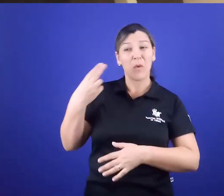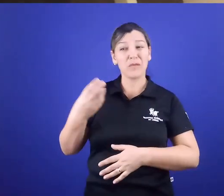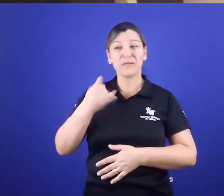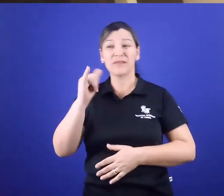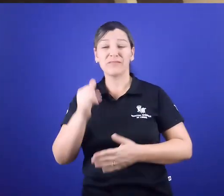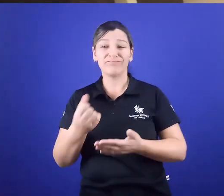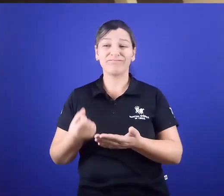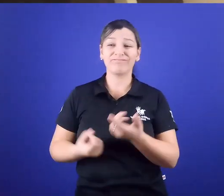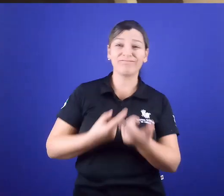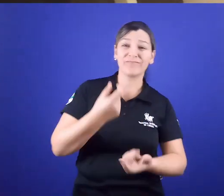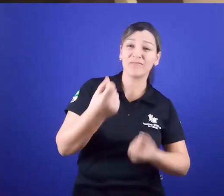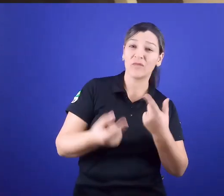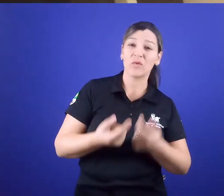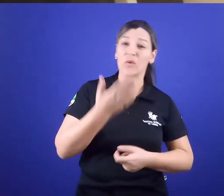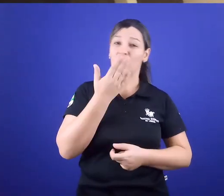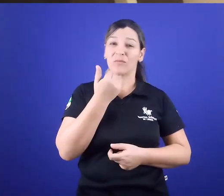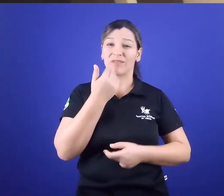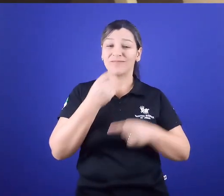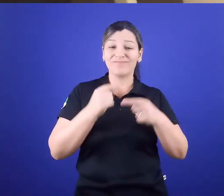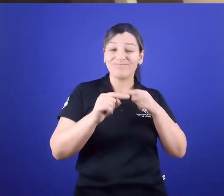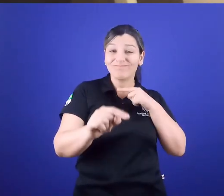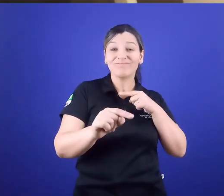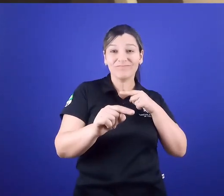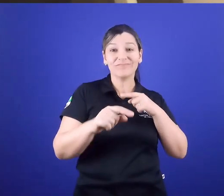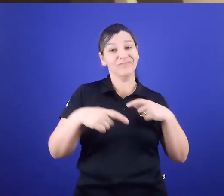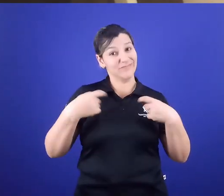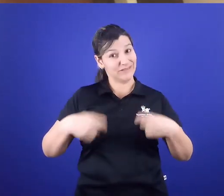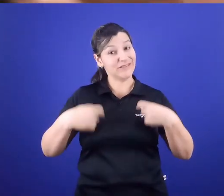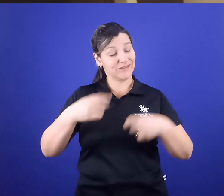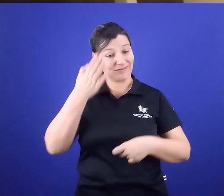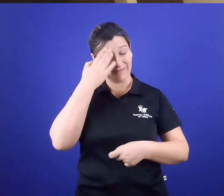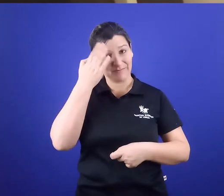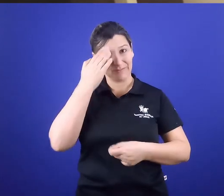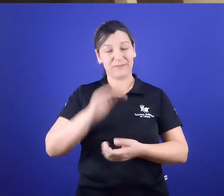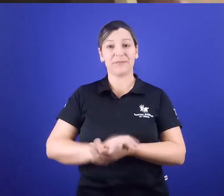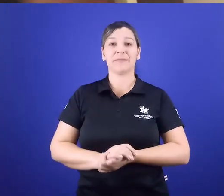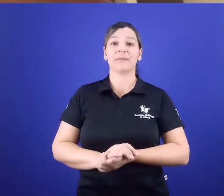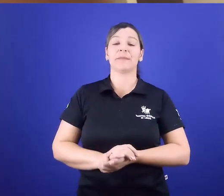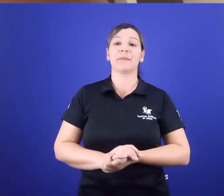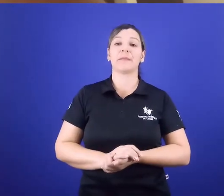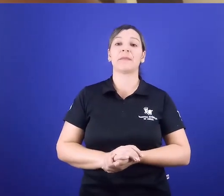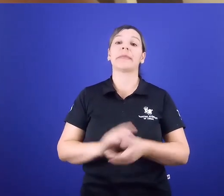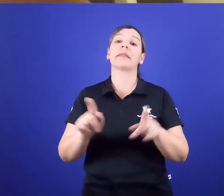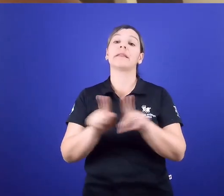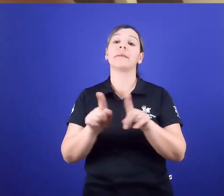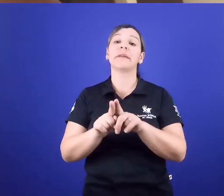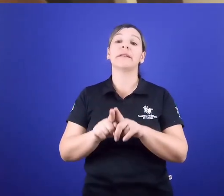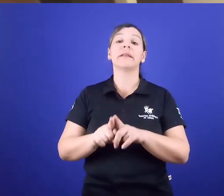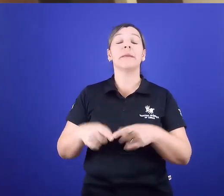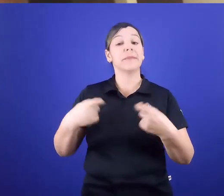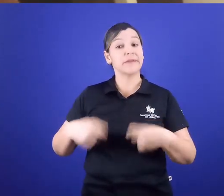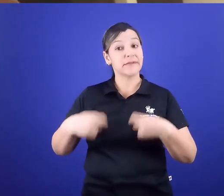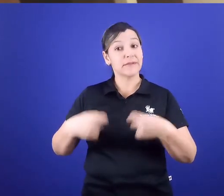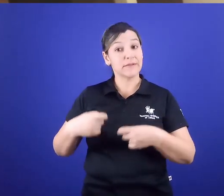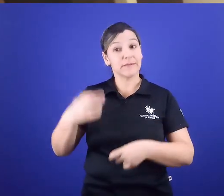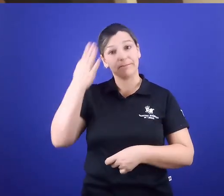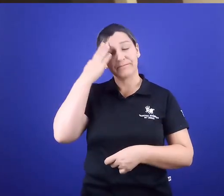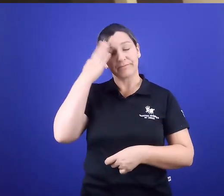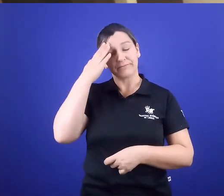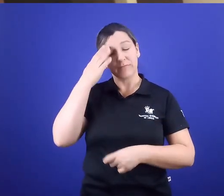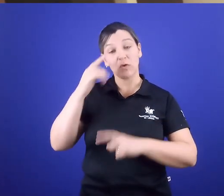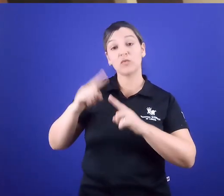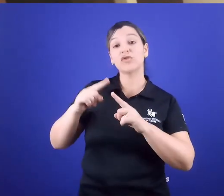para eu fazer um cardápio adequado a essas pessoas? Outra questão, por exemplo, o tipo de festa. Se eu vou fazer